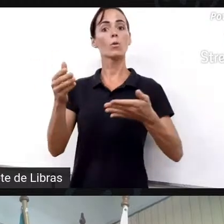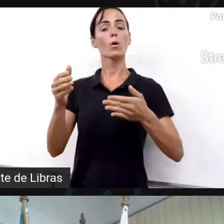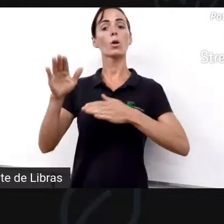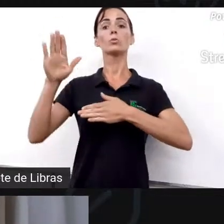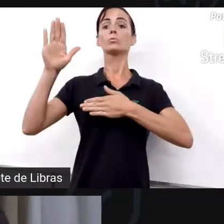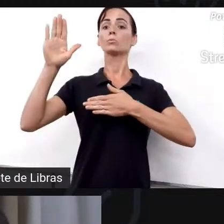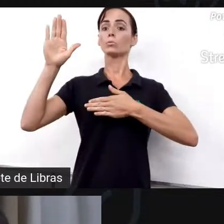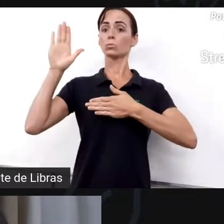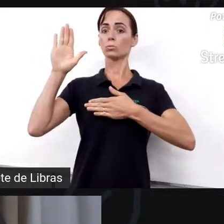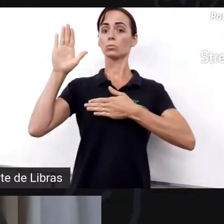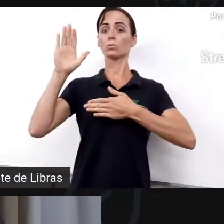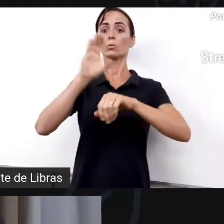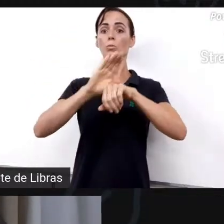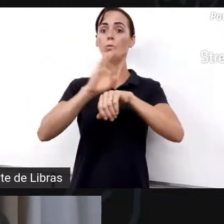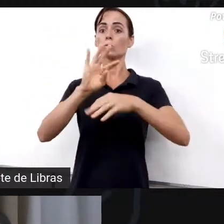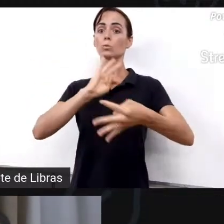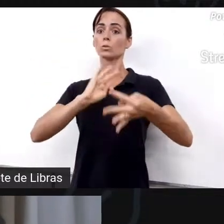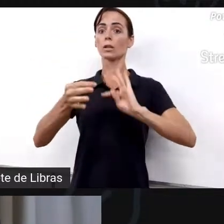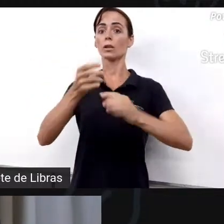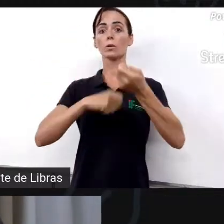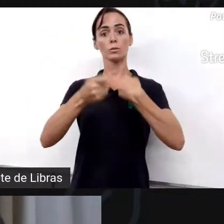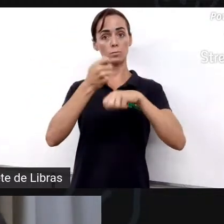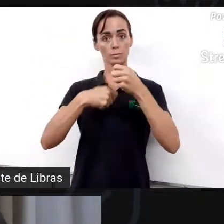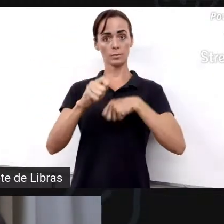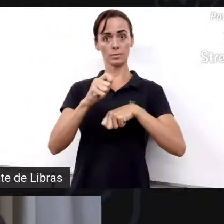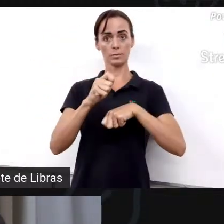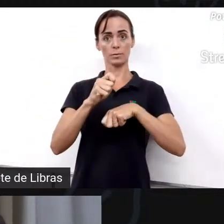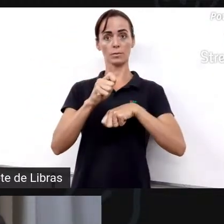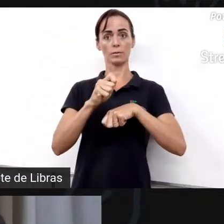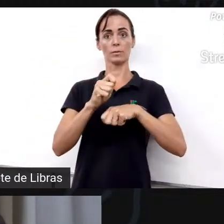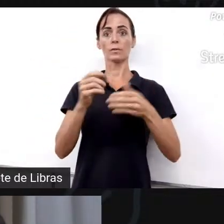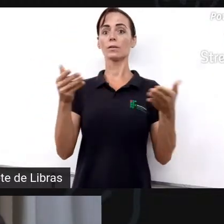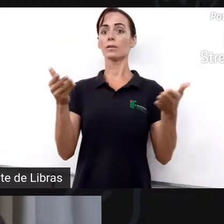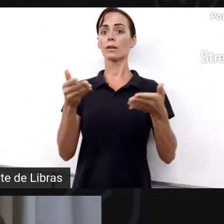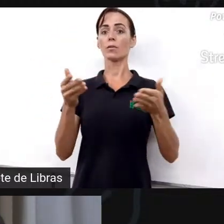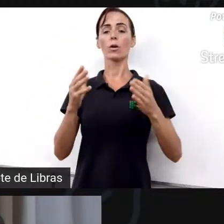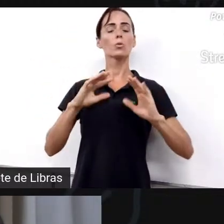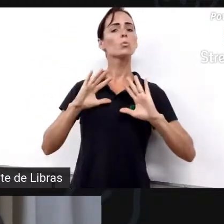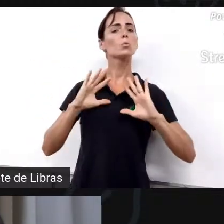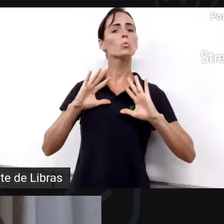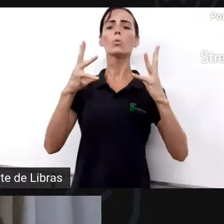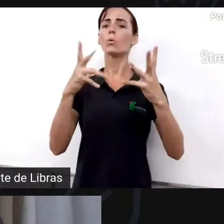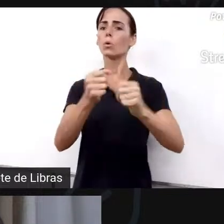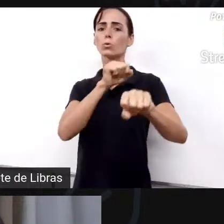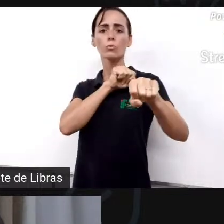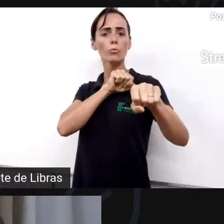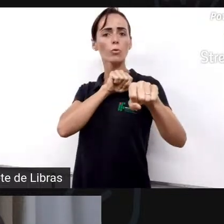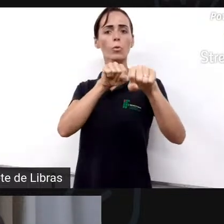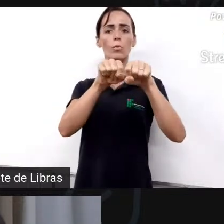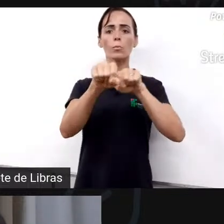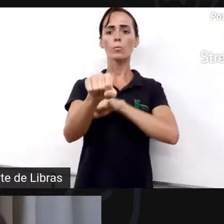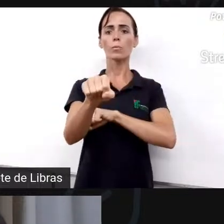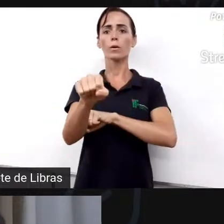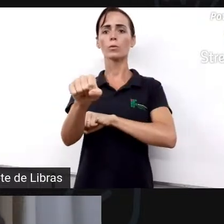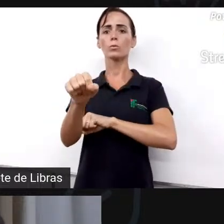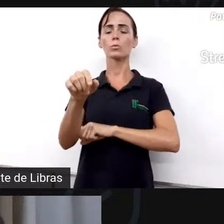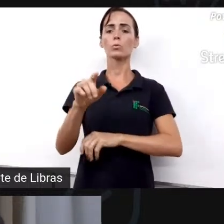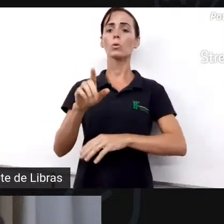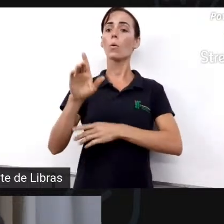técnico em administração e aos demais formandos para estenderem o braço direito à sua